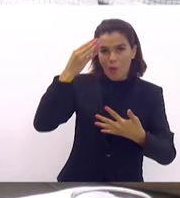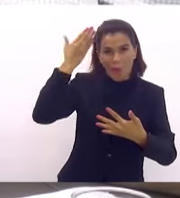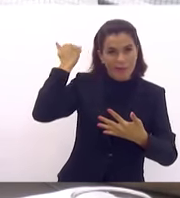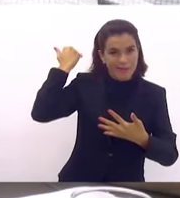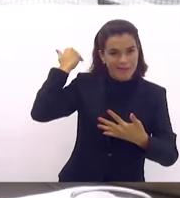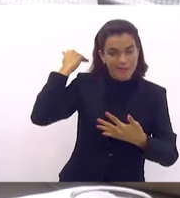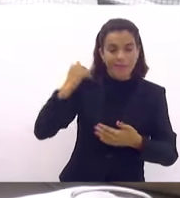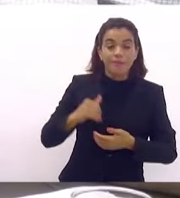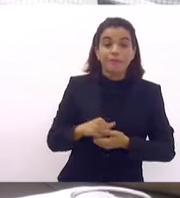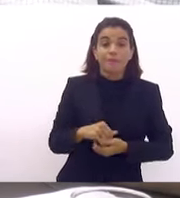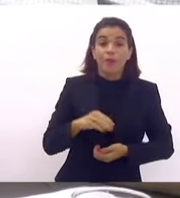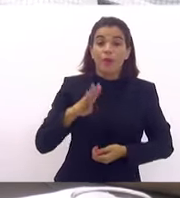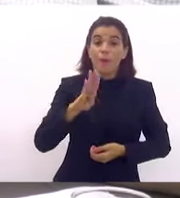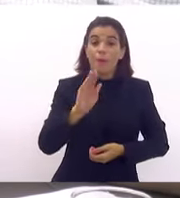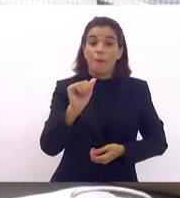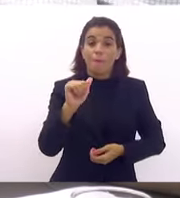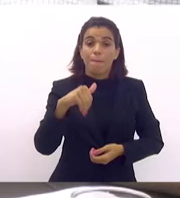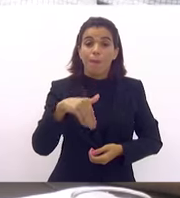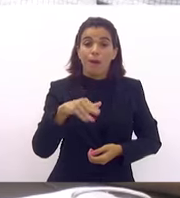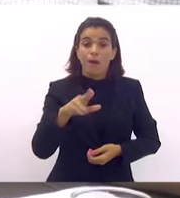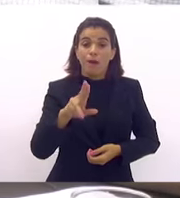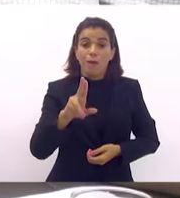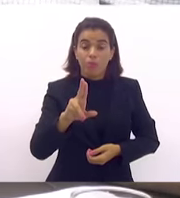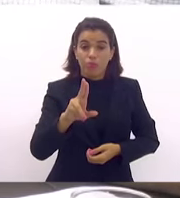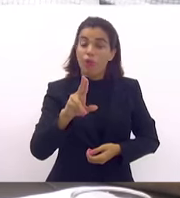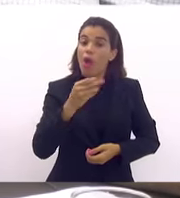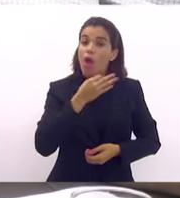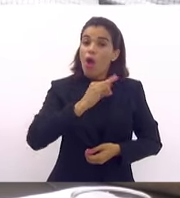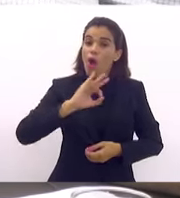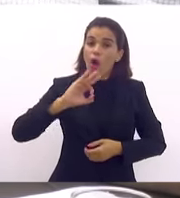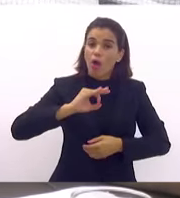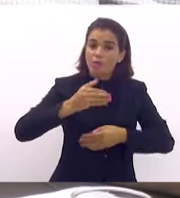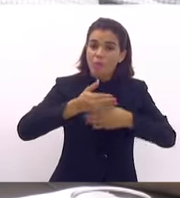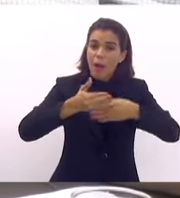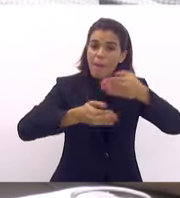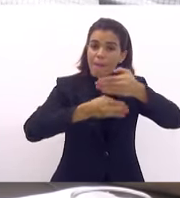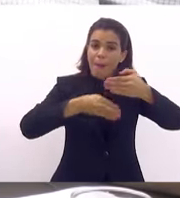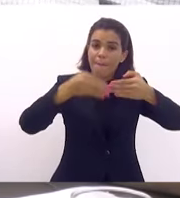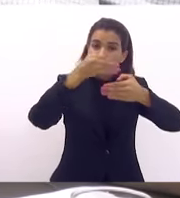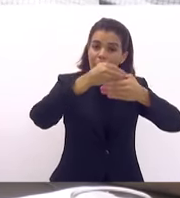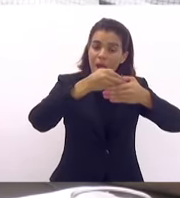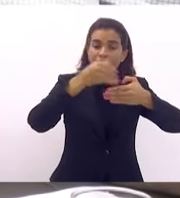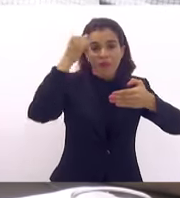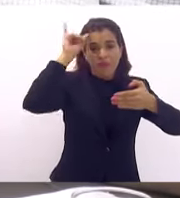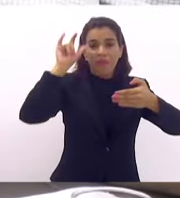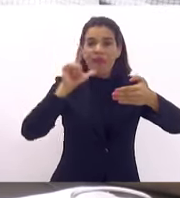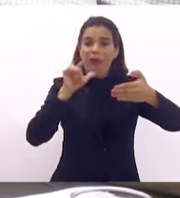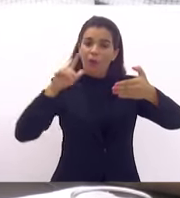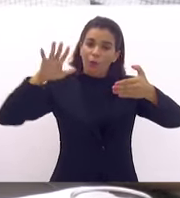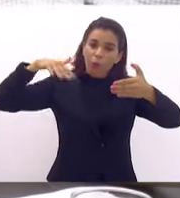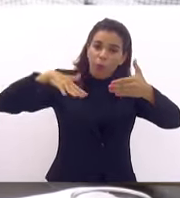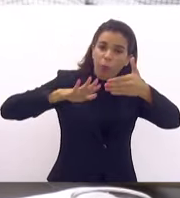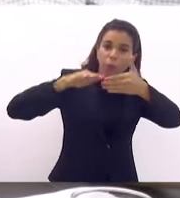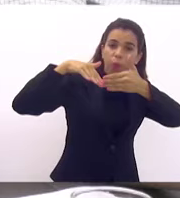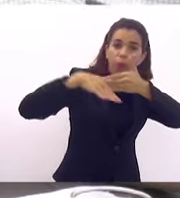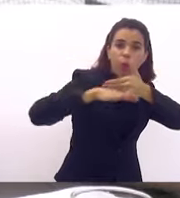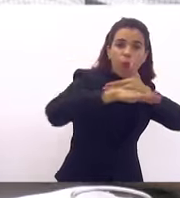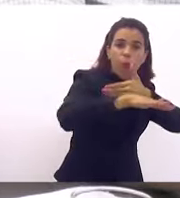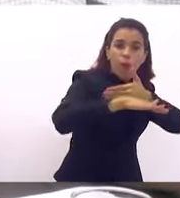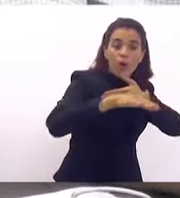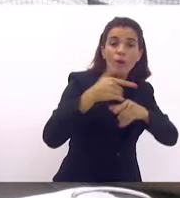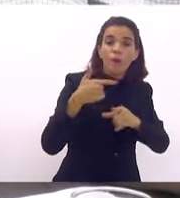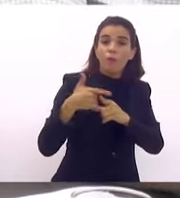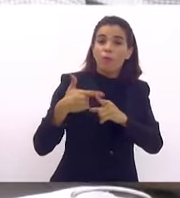seguinte, o bambu é muito bom para contenção de encosta, deputado Fred. Não sei se Vossa Excelência sabe que a raiz do bambu chega até